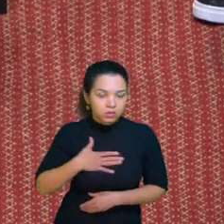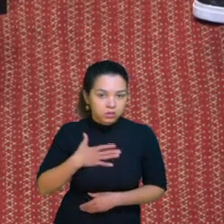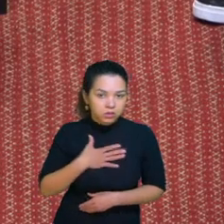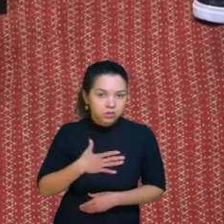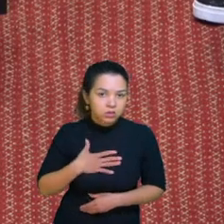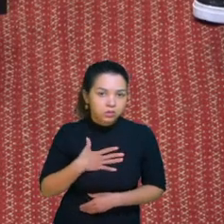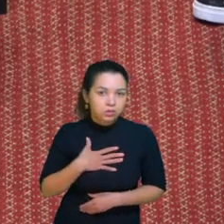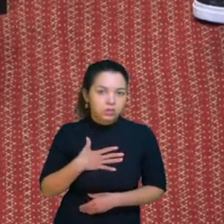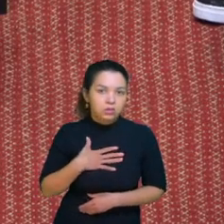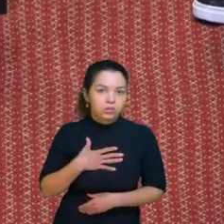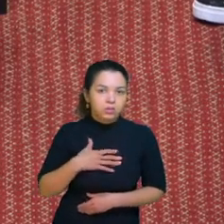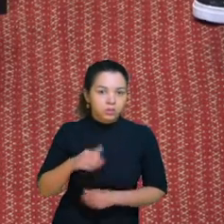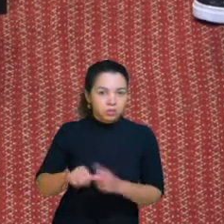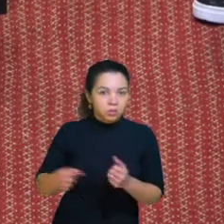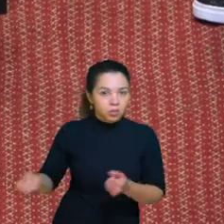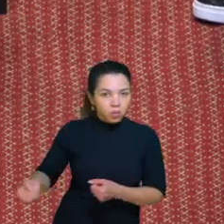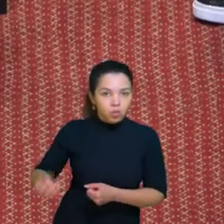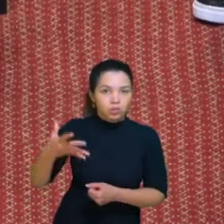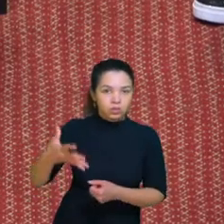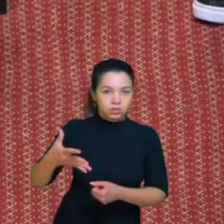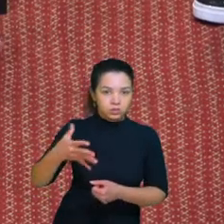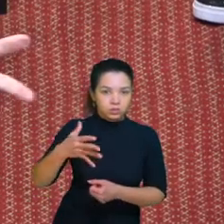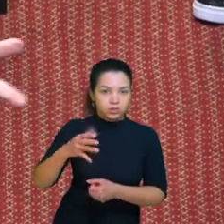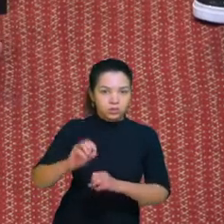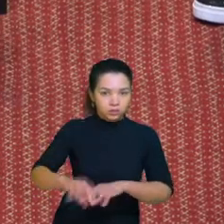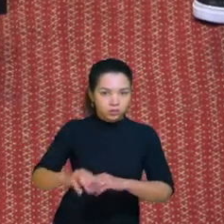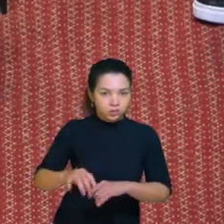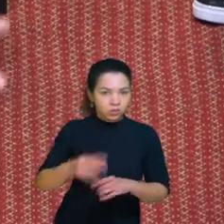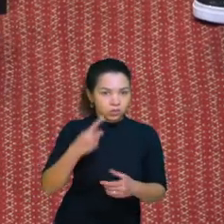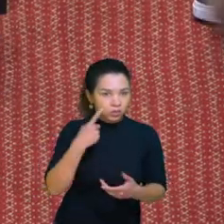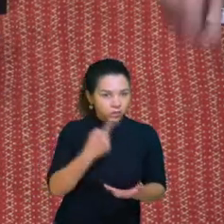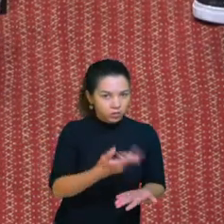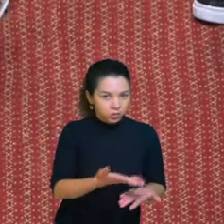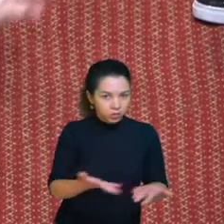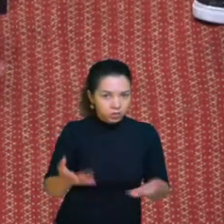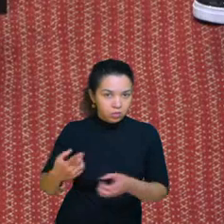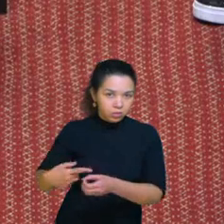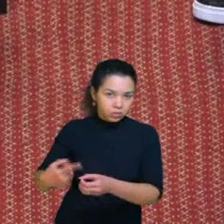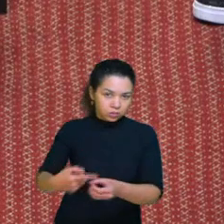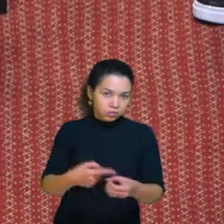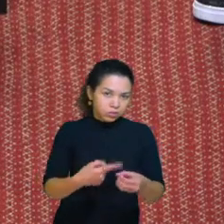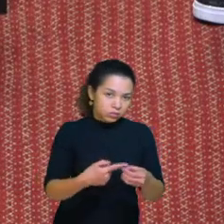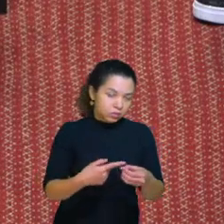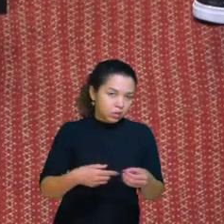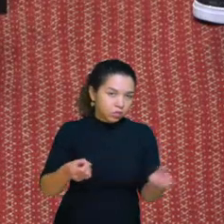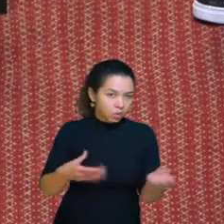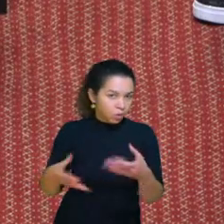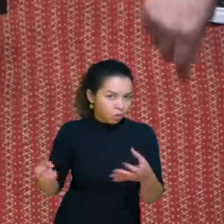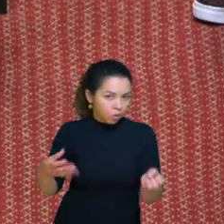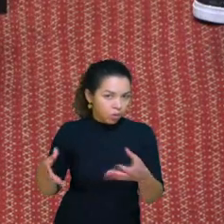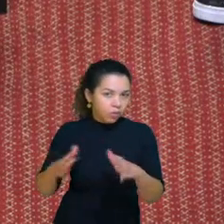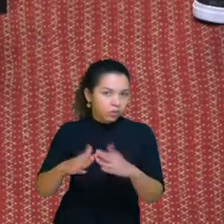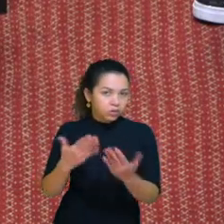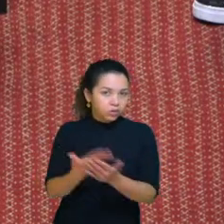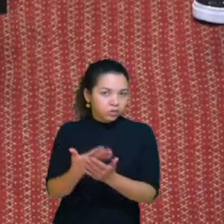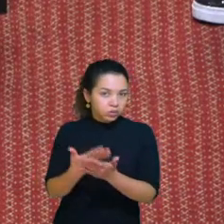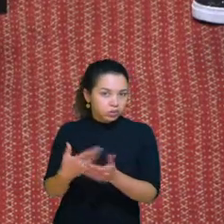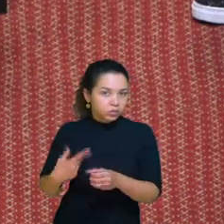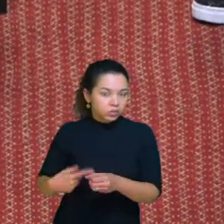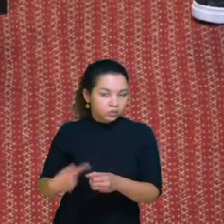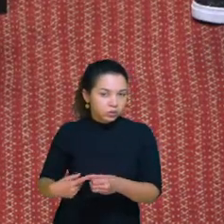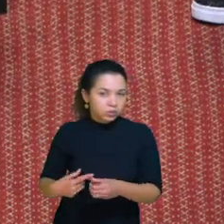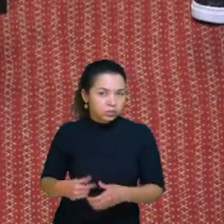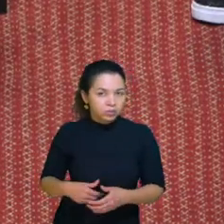educação tanto que se vocês olharem pros municípios tem muita coisa inovadora lá dentro das escolas municipais eh mas